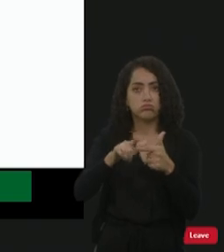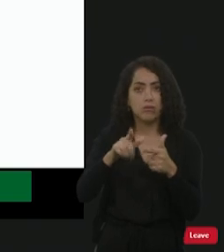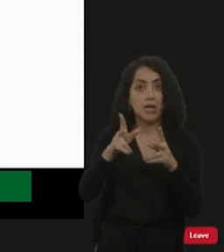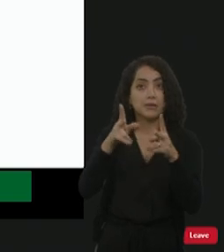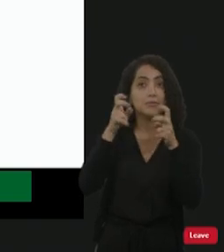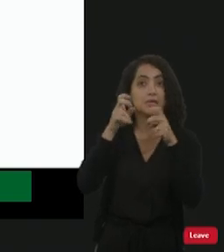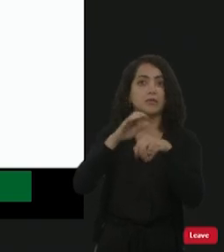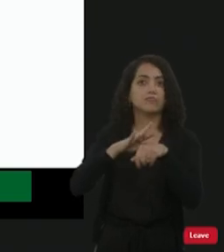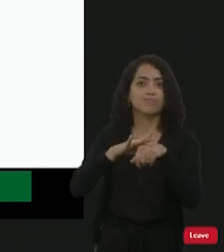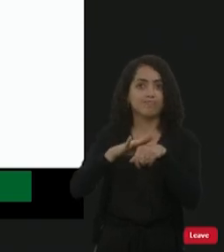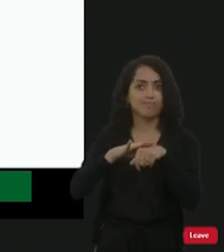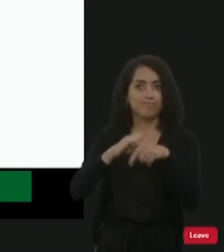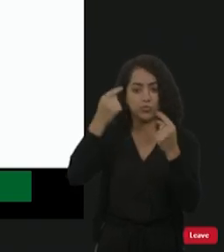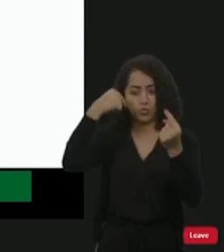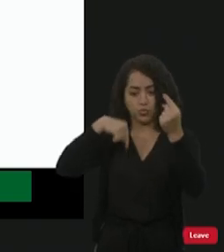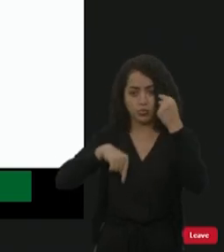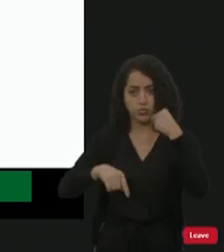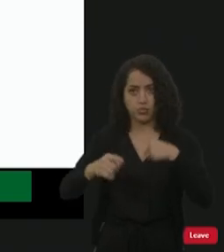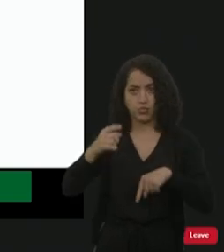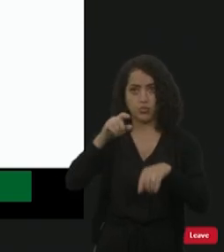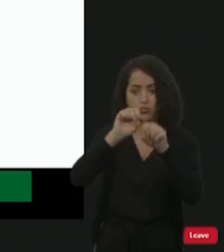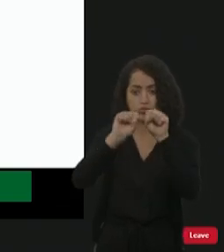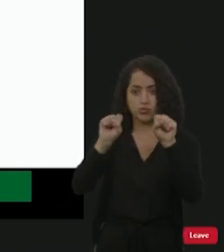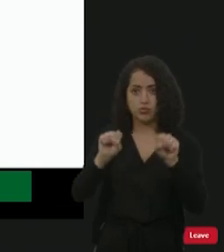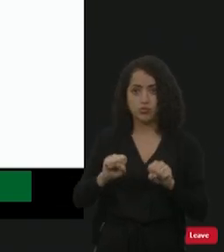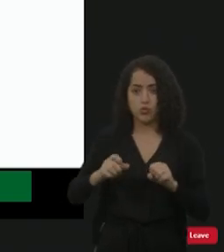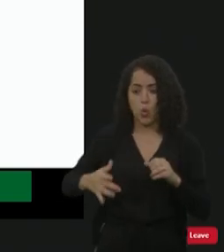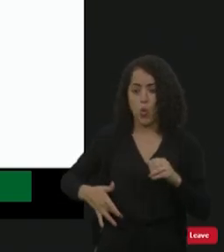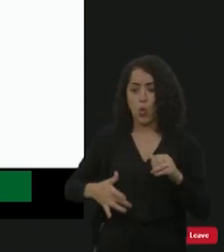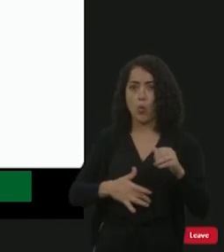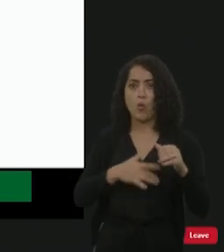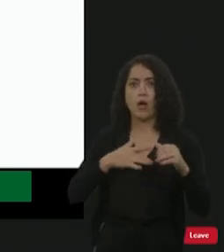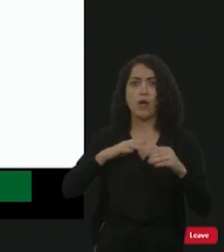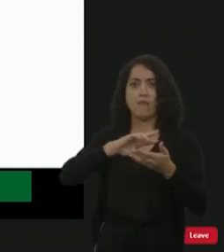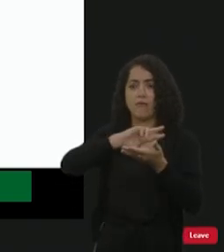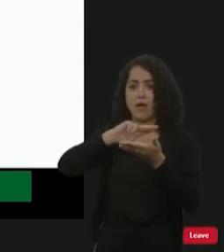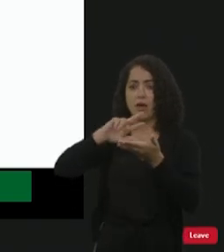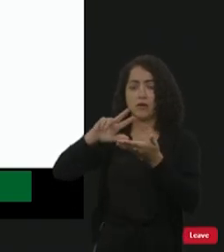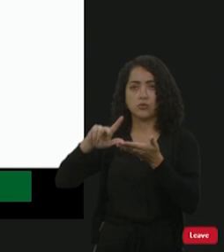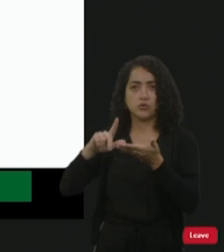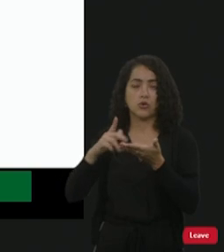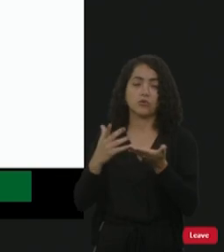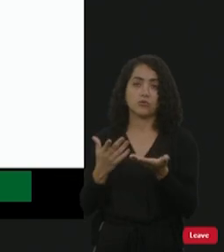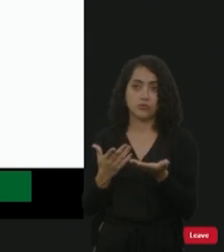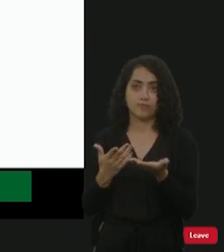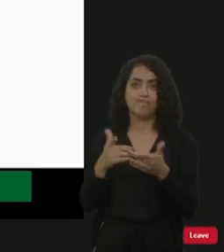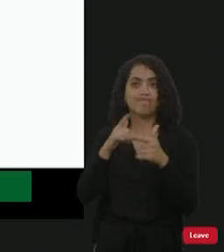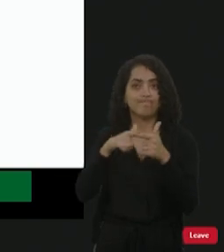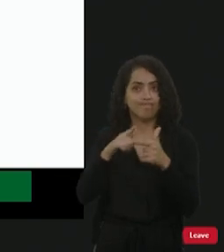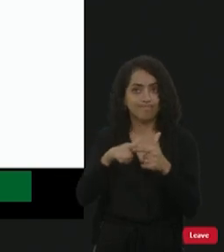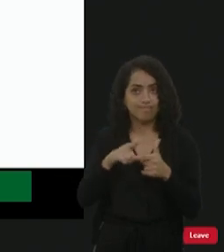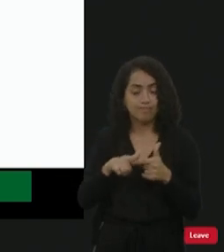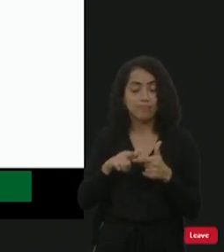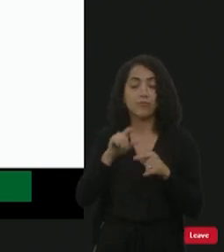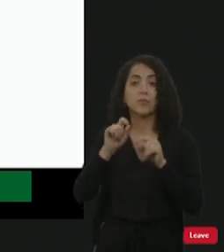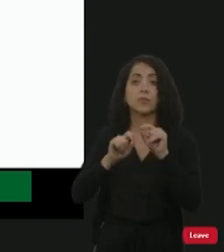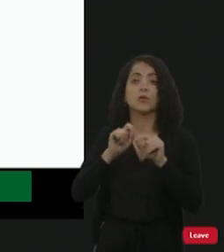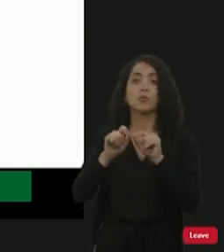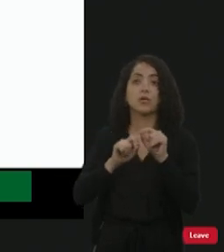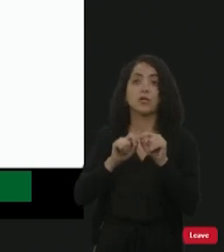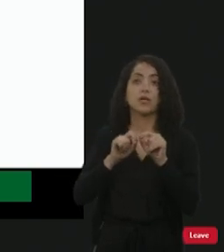uma doença sistêmica, né, que vai acometer vários órgãos. Tá? Então, aqui seria o quê? Eu